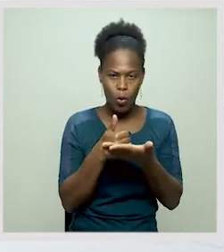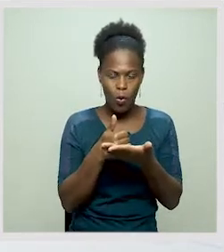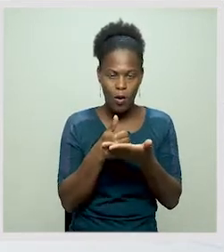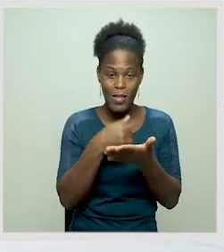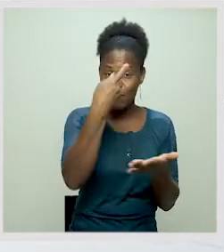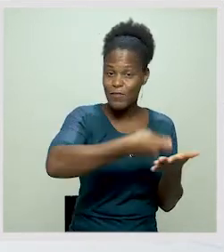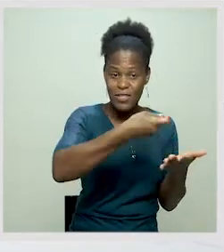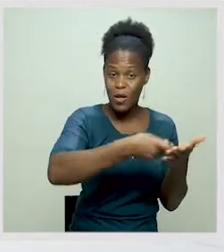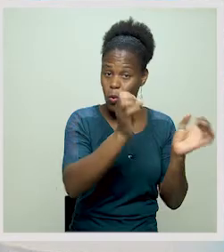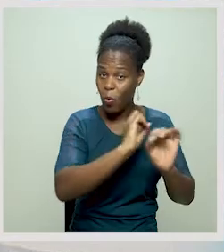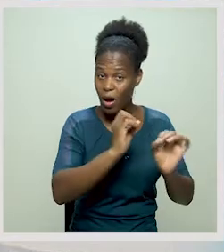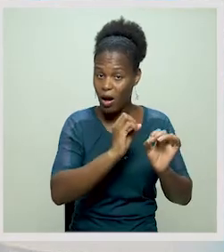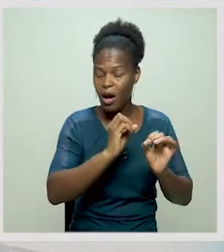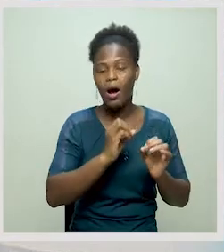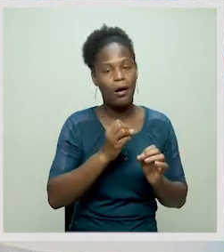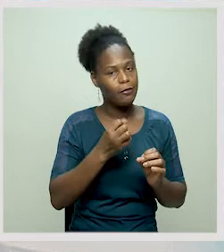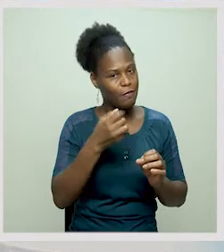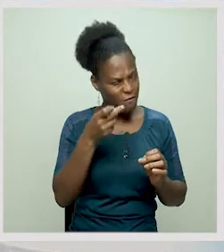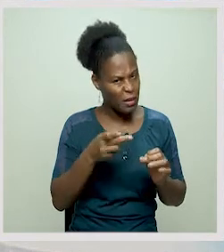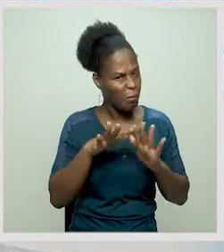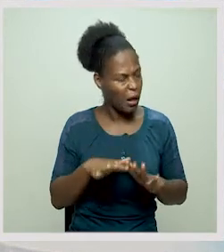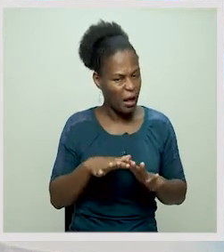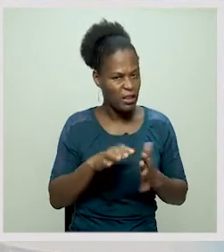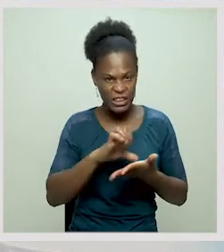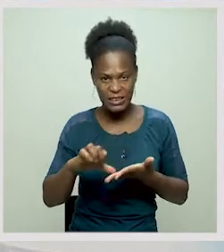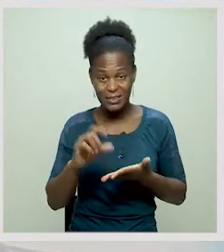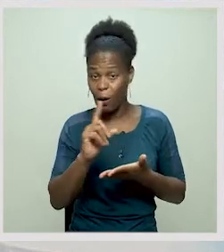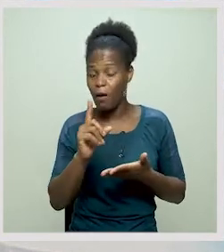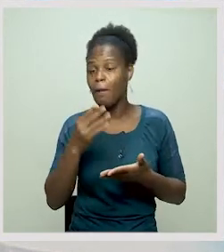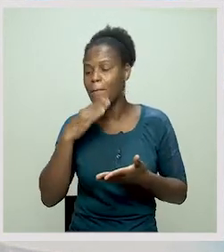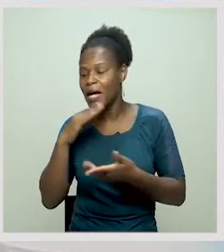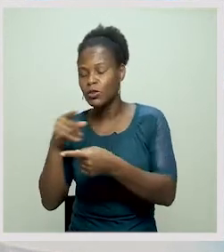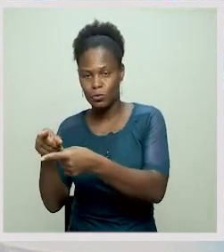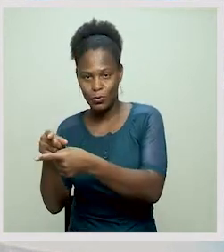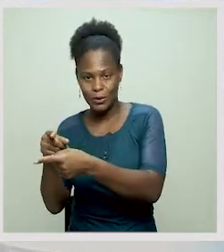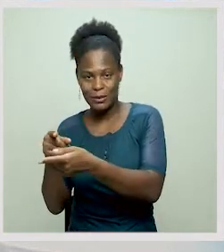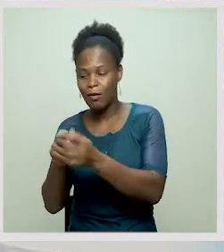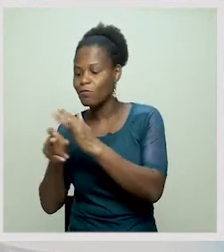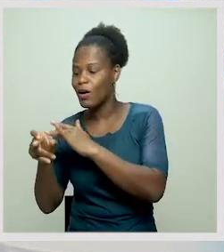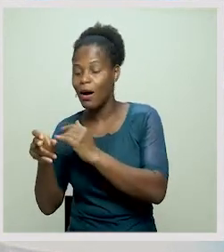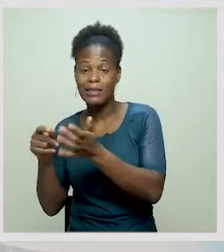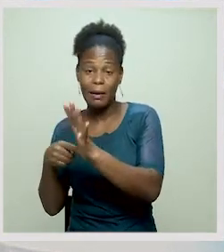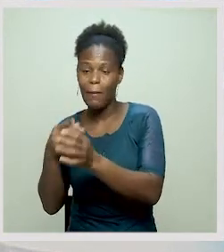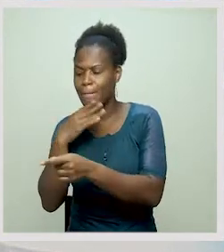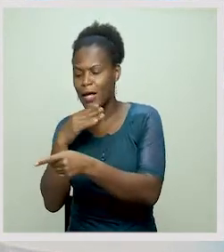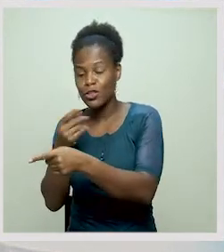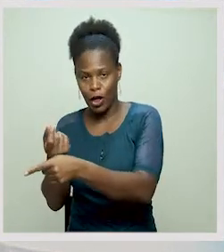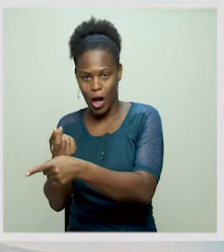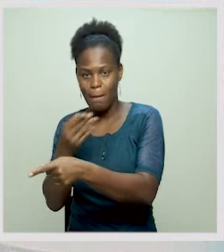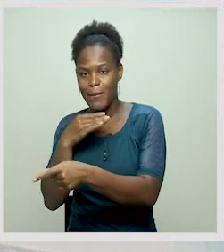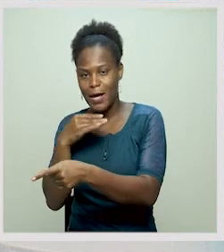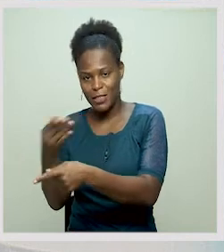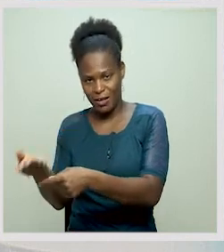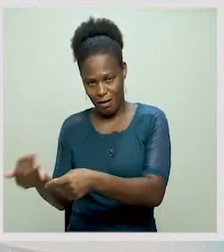sem investir. E aí vai fazer um empréstimo, por exemplo, e ao fazer um empréstimo está